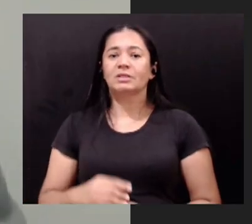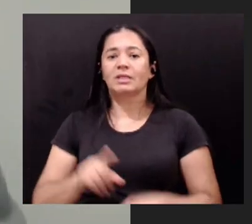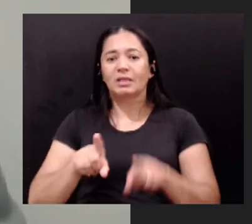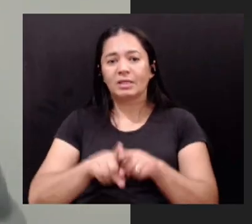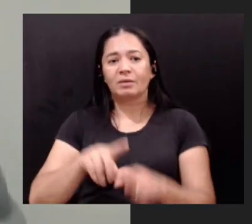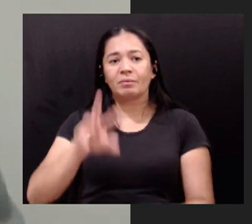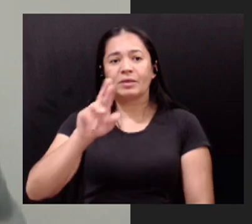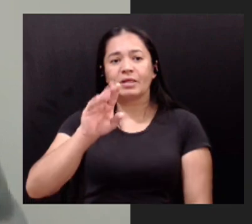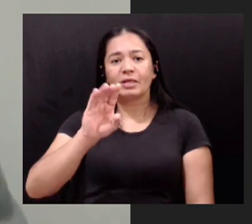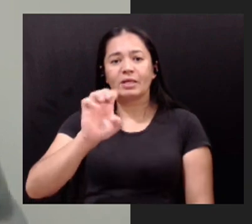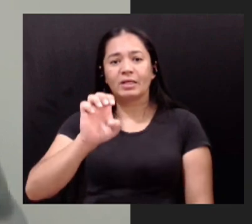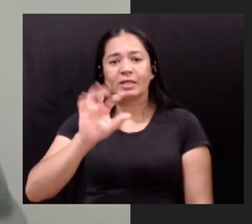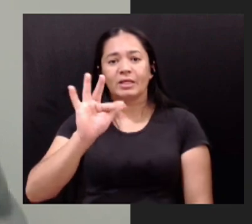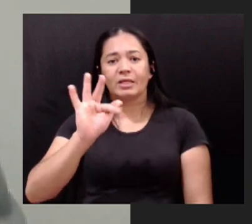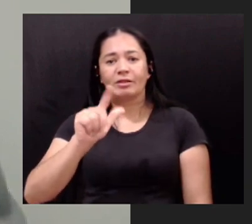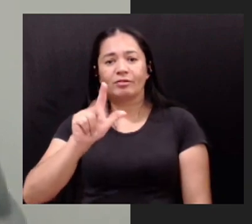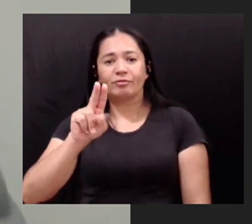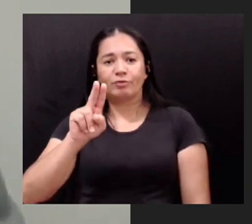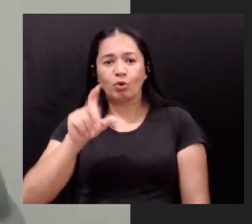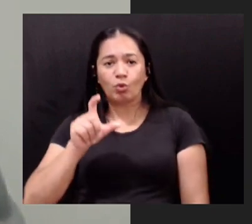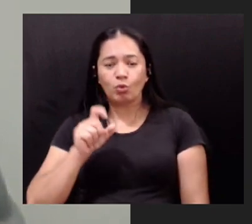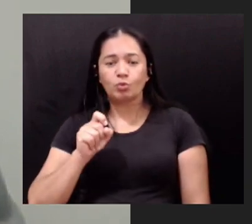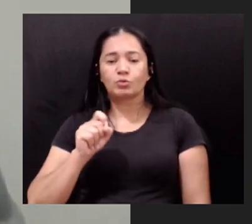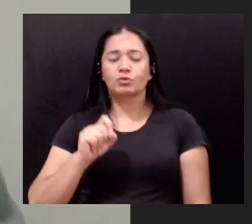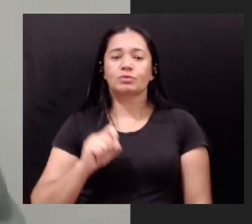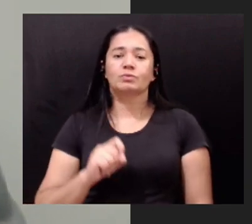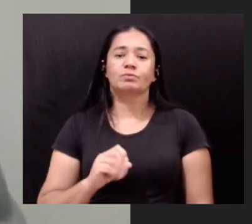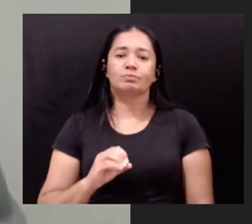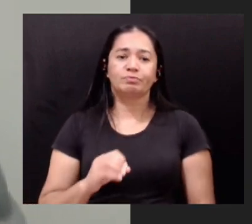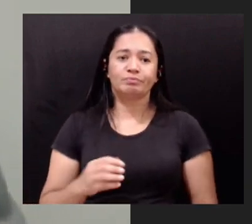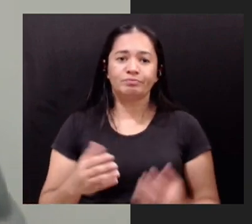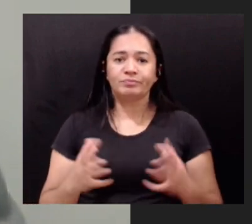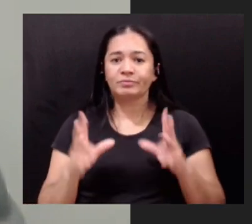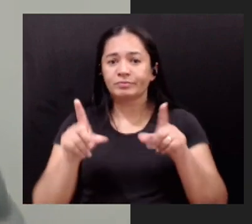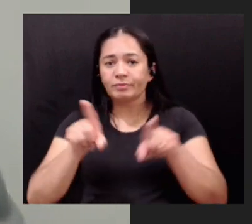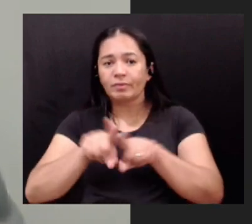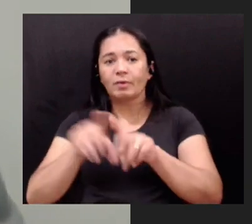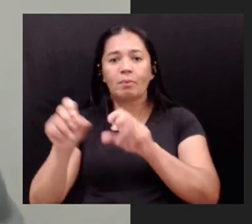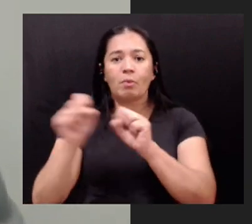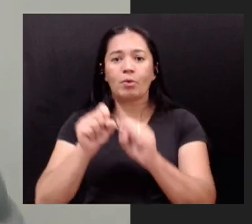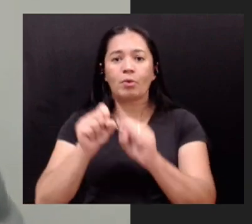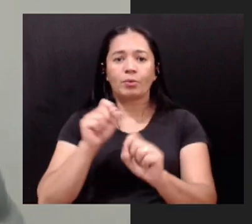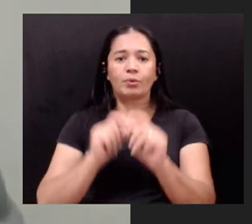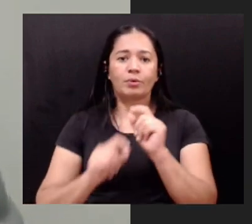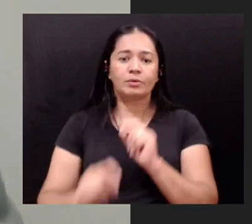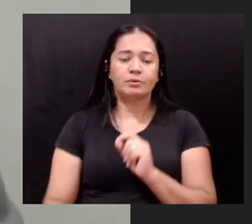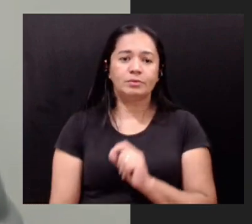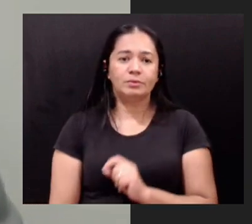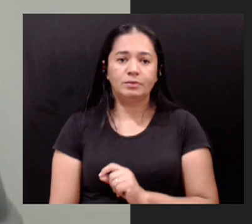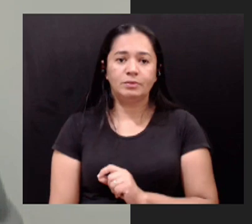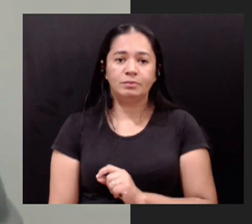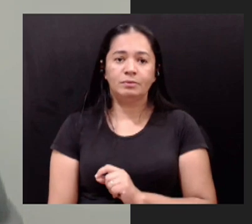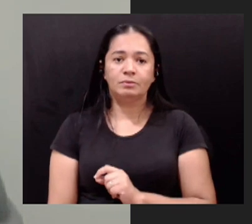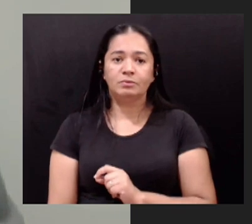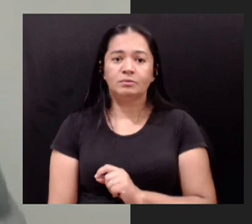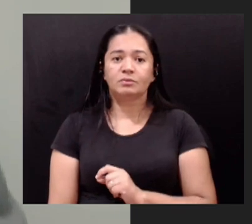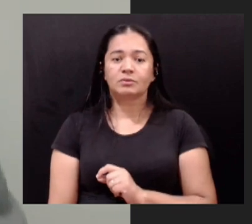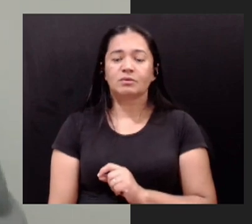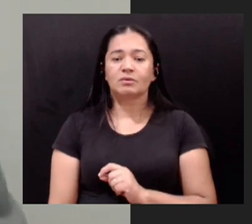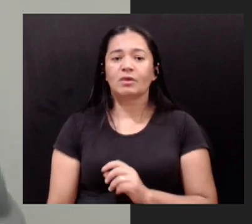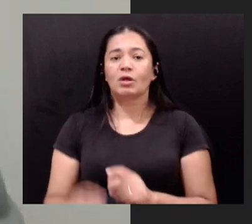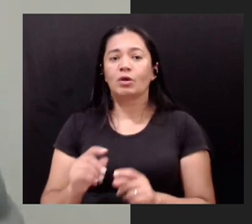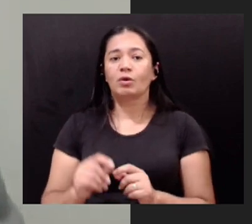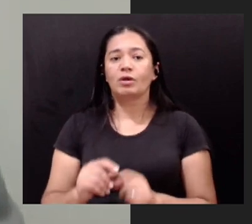e esôfago de Barrett, e também pode levar a uma associação bastante frequente ao linfoma